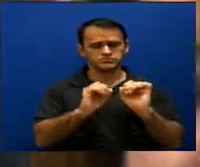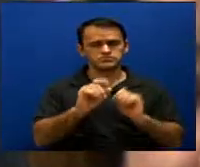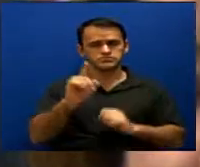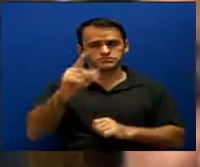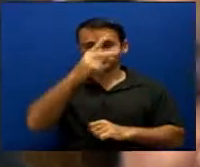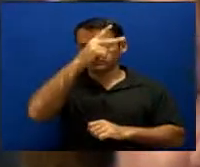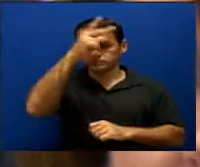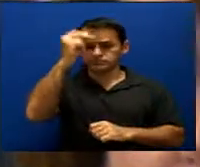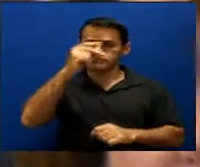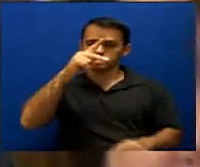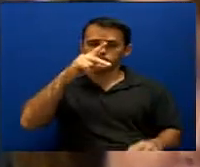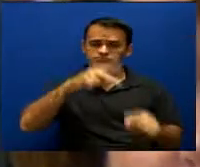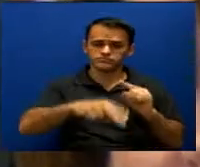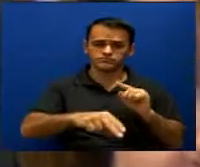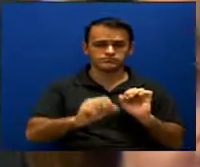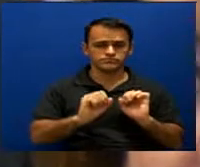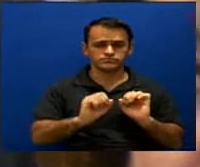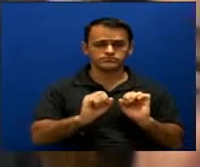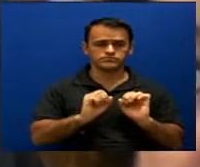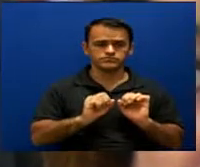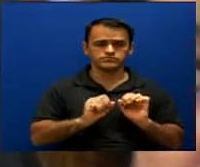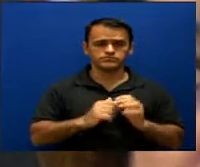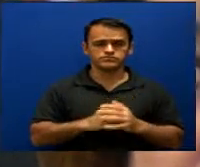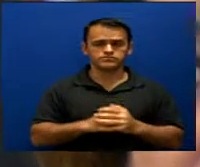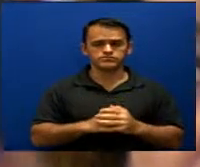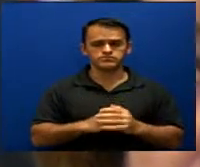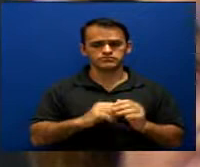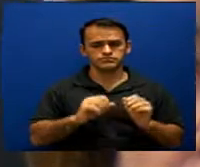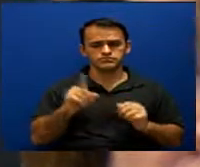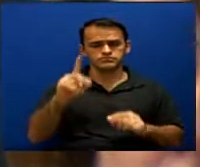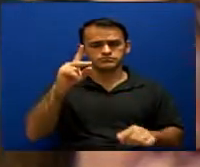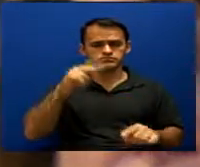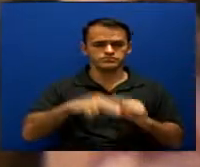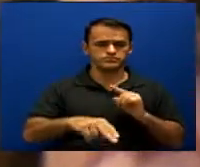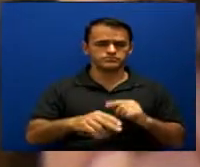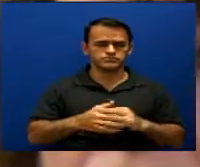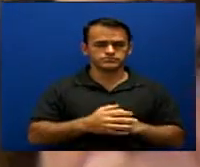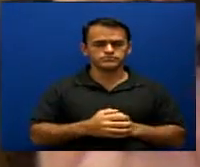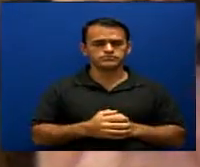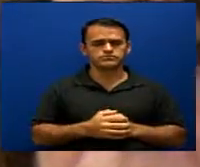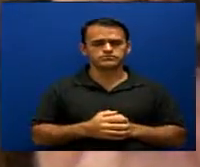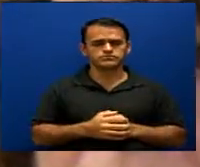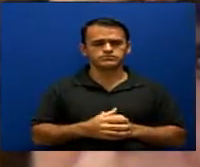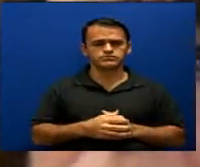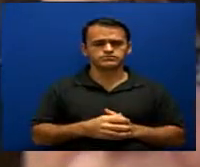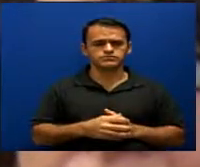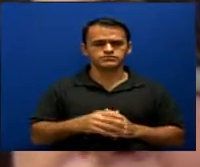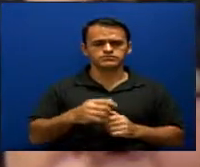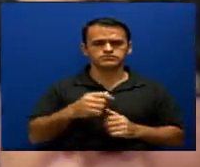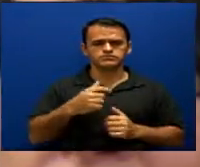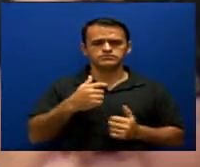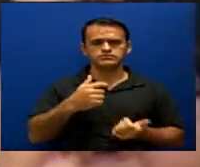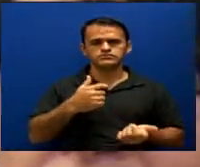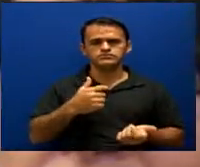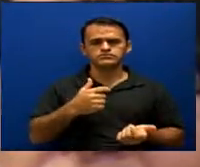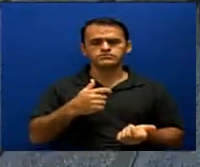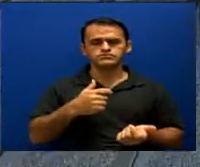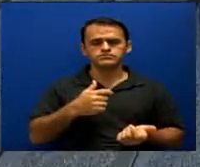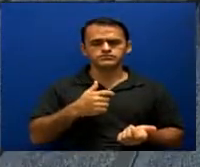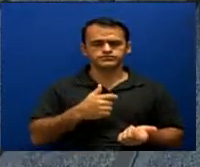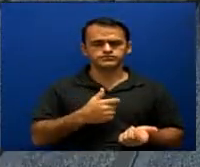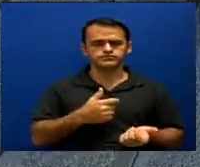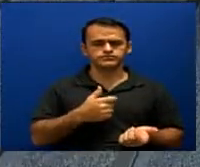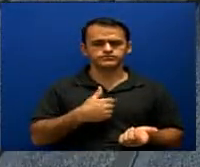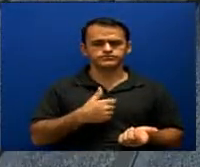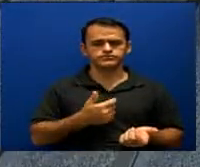tecnicamente falando, e isso agora não posso querer parecer populista. Félix, mas já tem